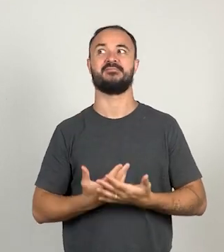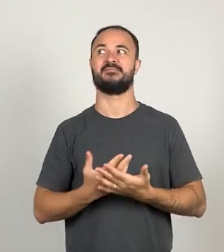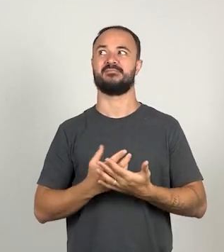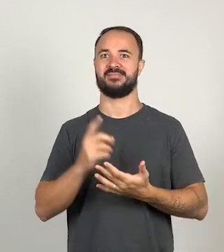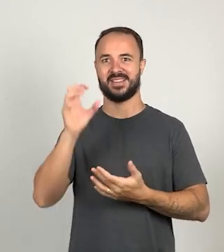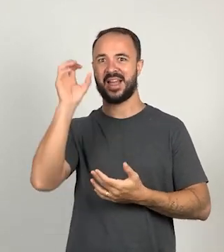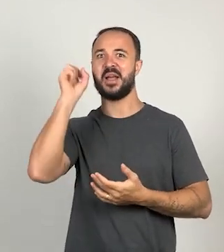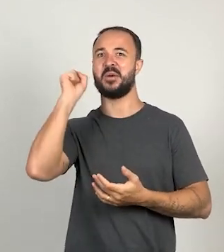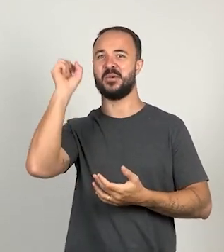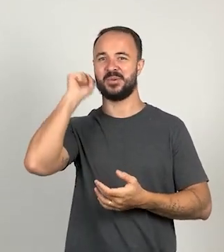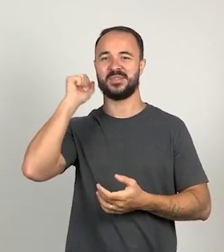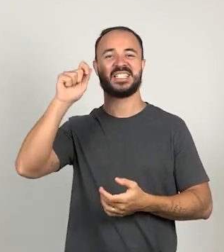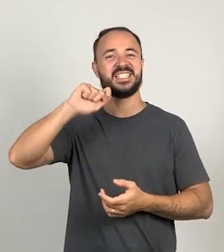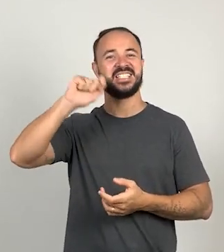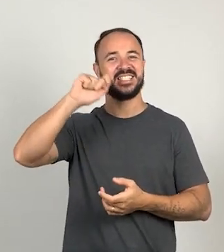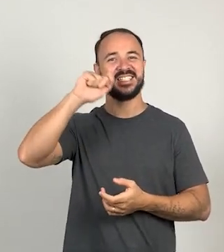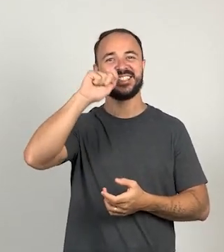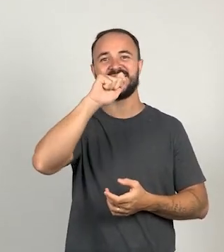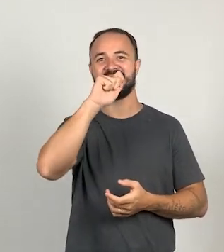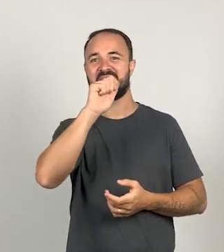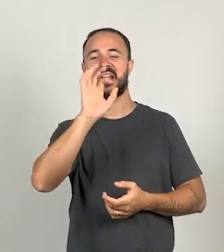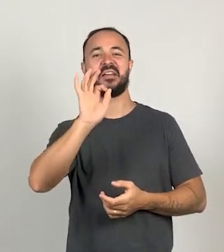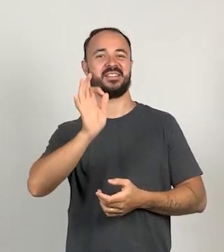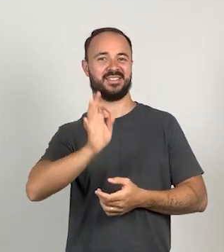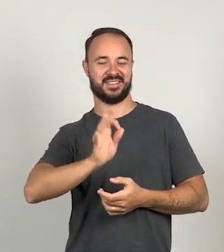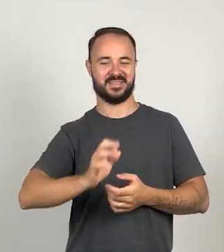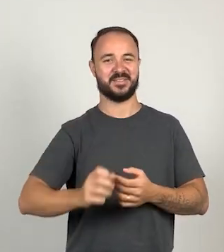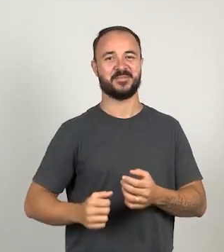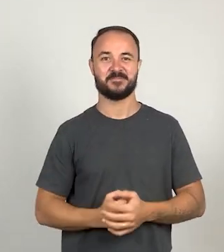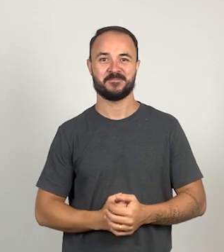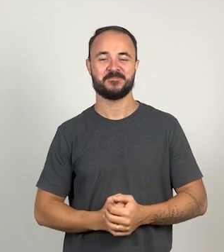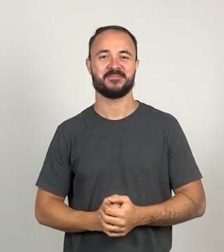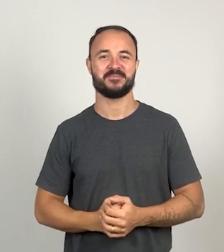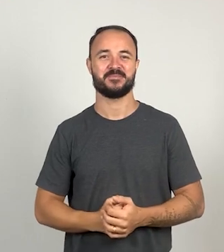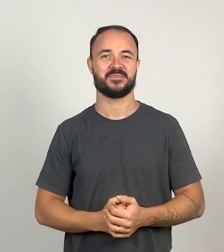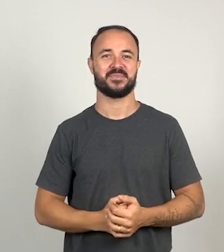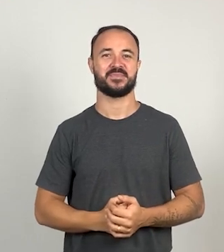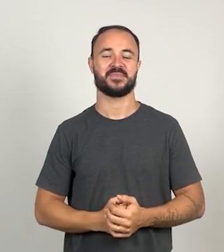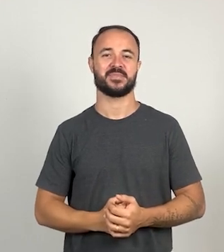Esse é o som que a escova de dente faz.